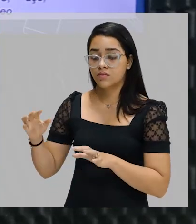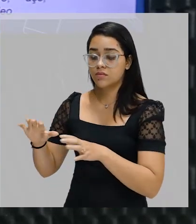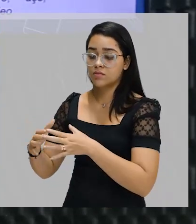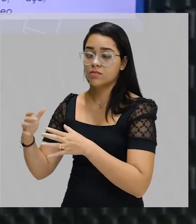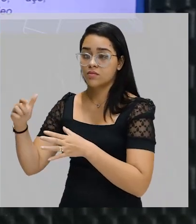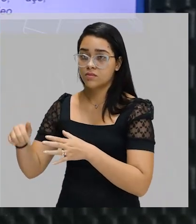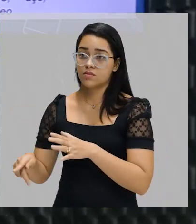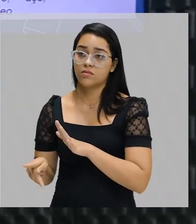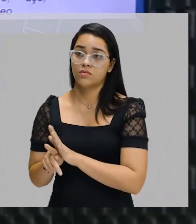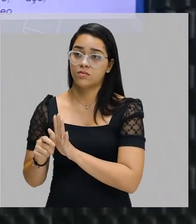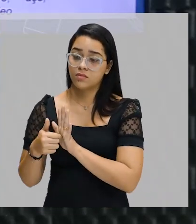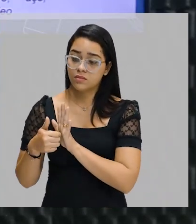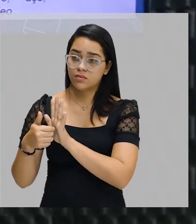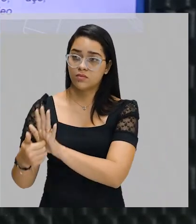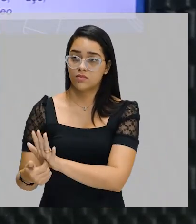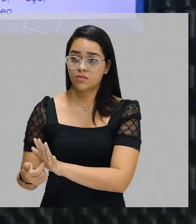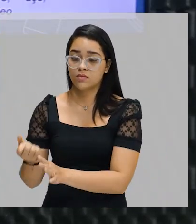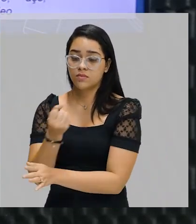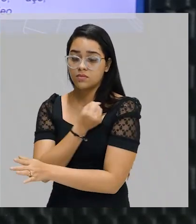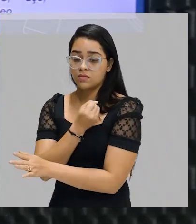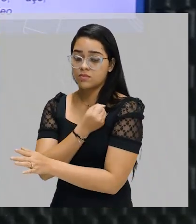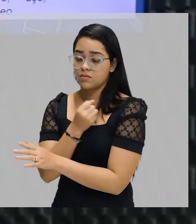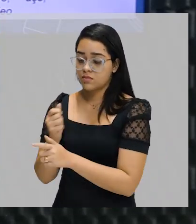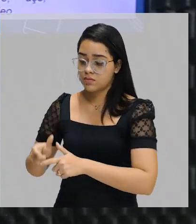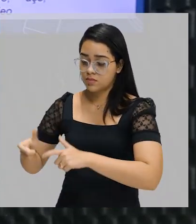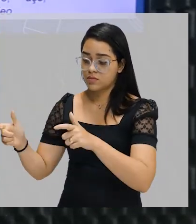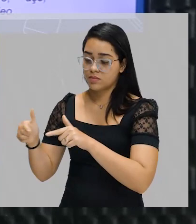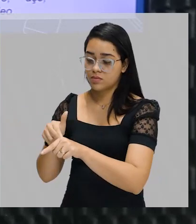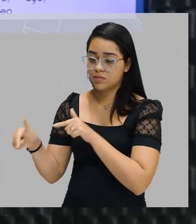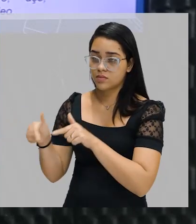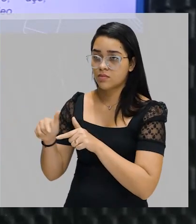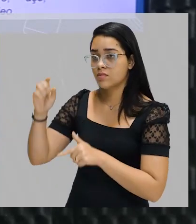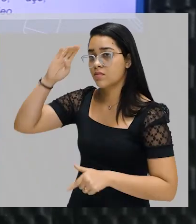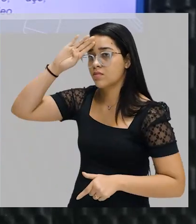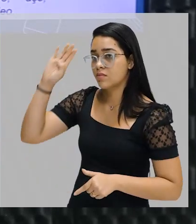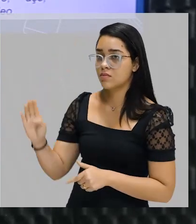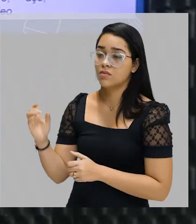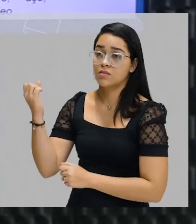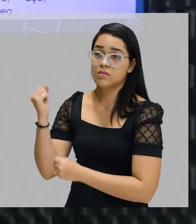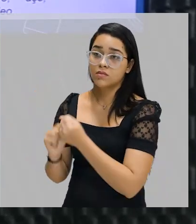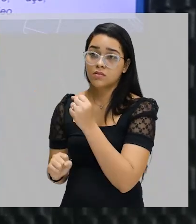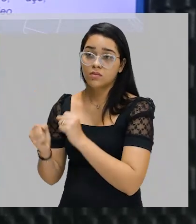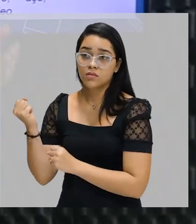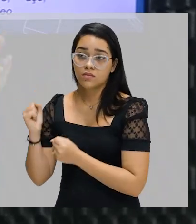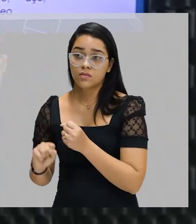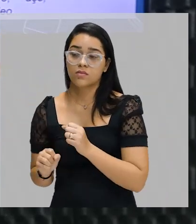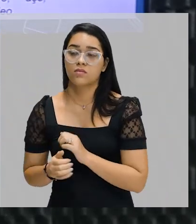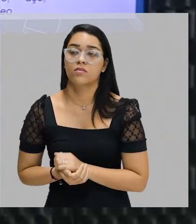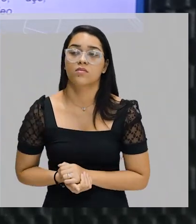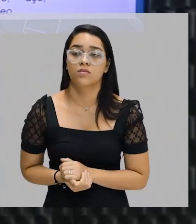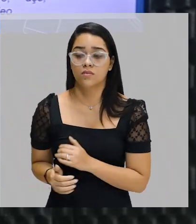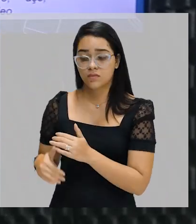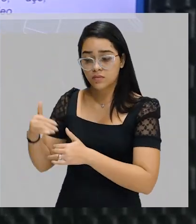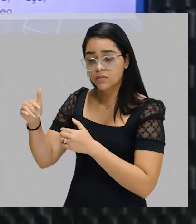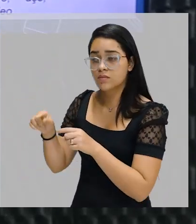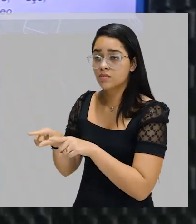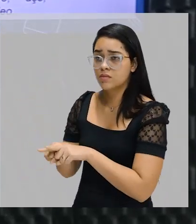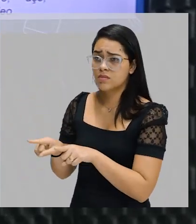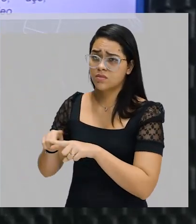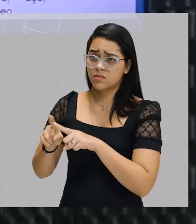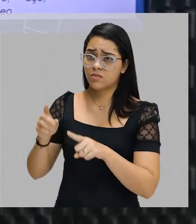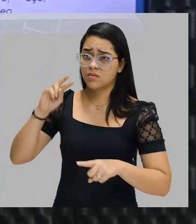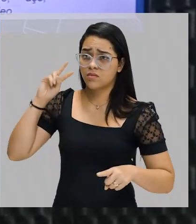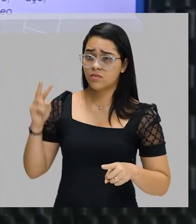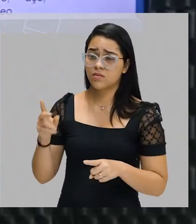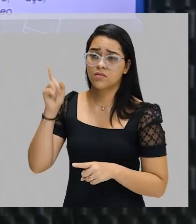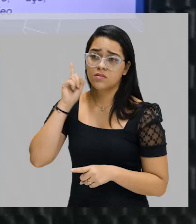é um setor de destaque em número de empregos, principalmente em países industrializados. Países desenvolvidos também. Quando a gente vai olhar